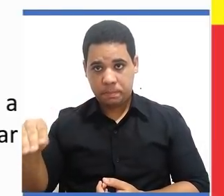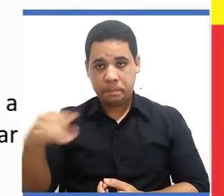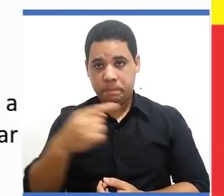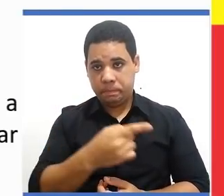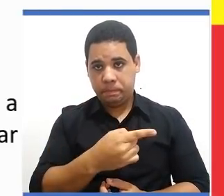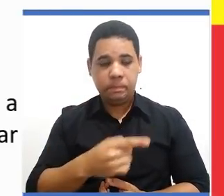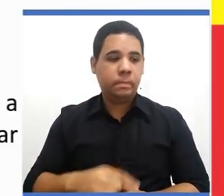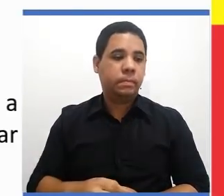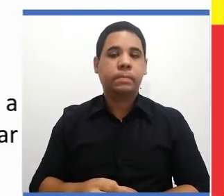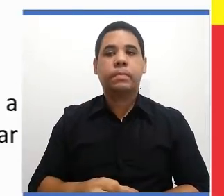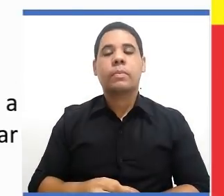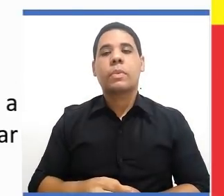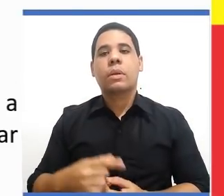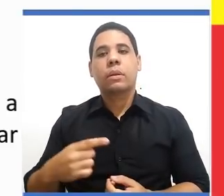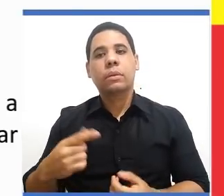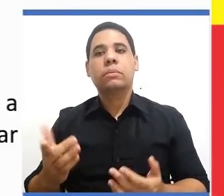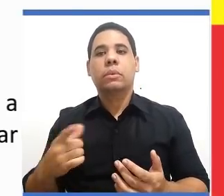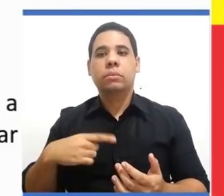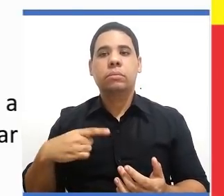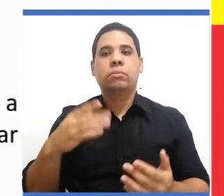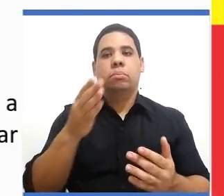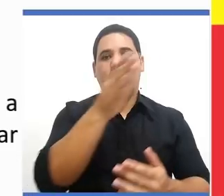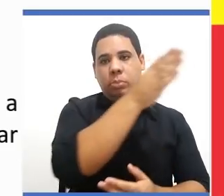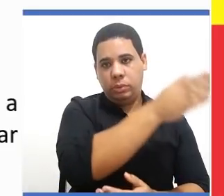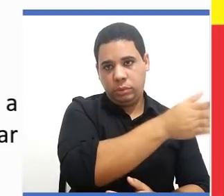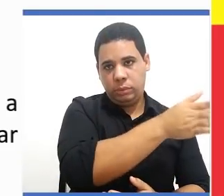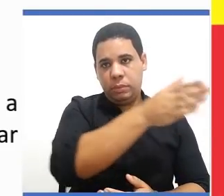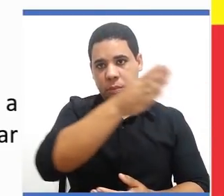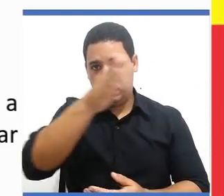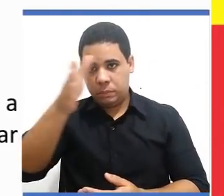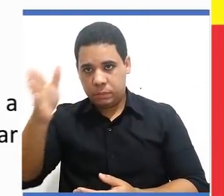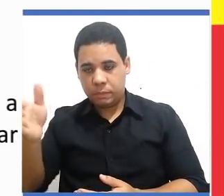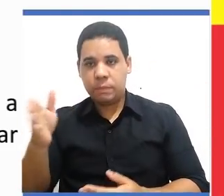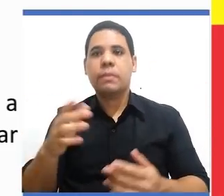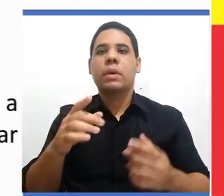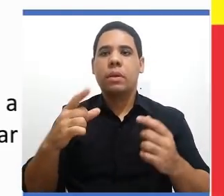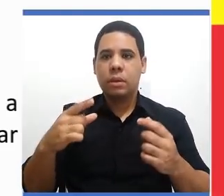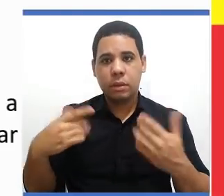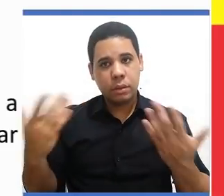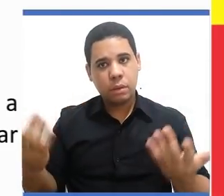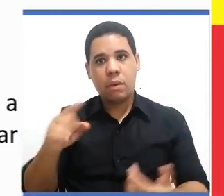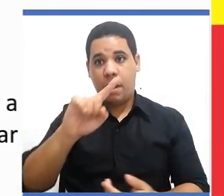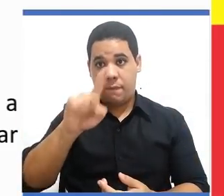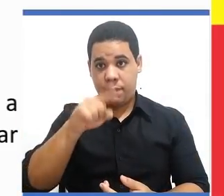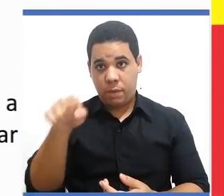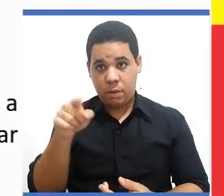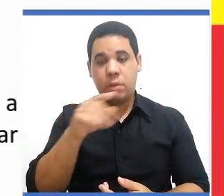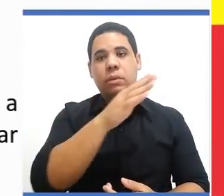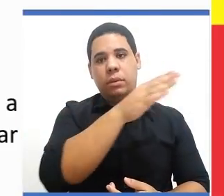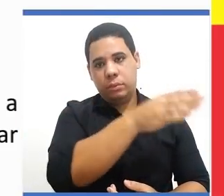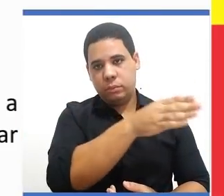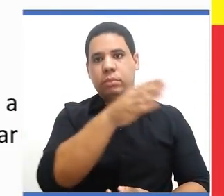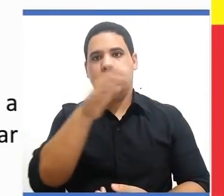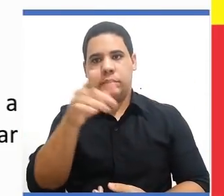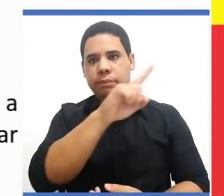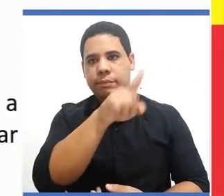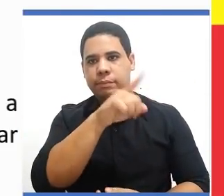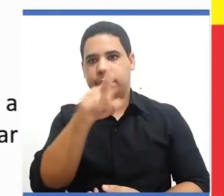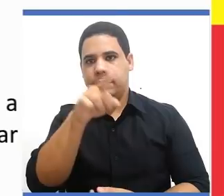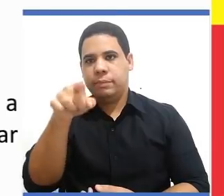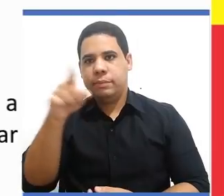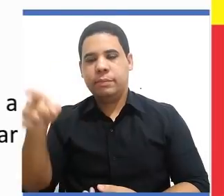eu estou da esquerda para a direita, a vírgula anda nesse sentido. Quantas